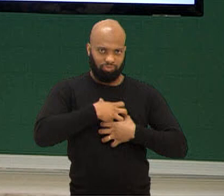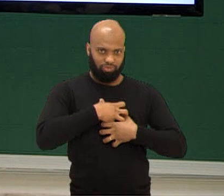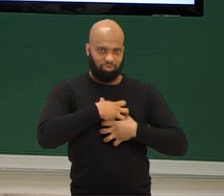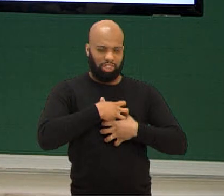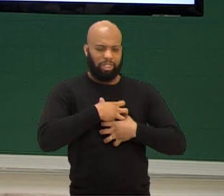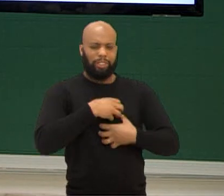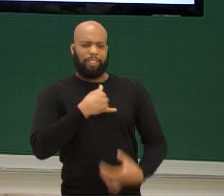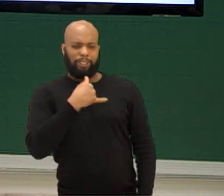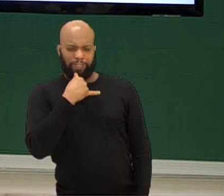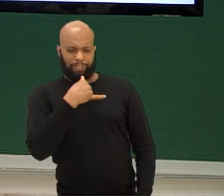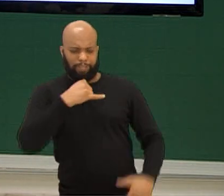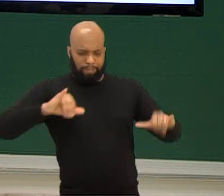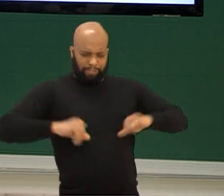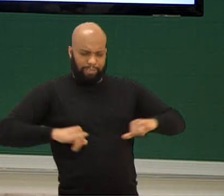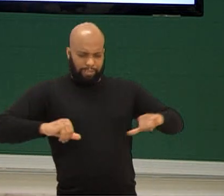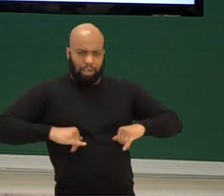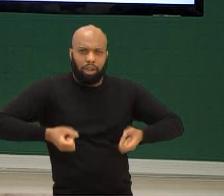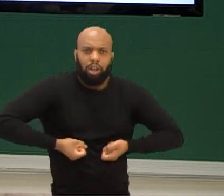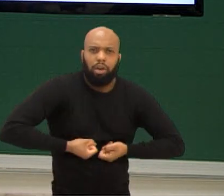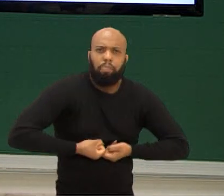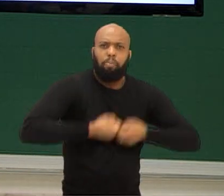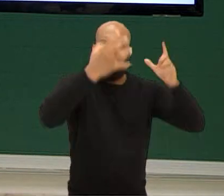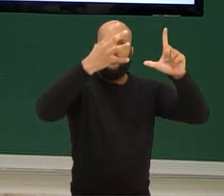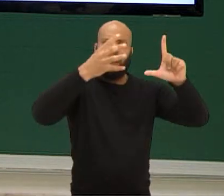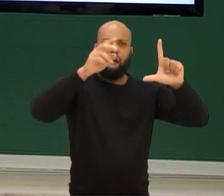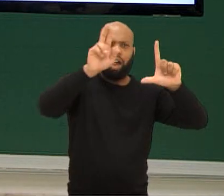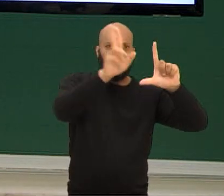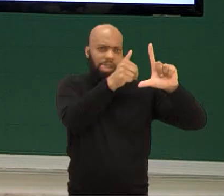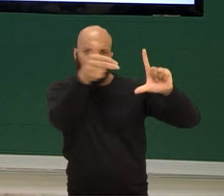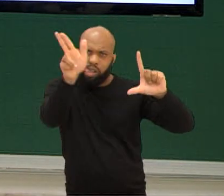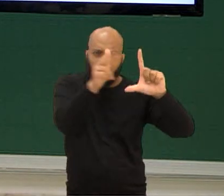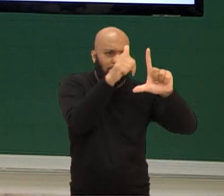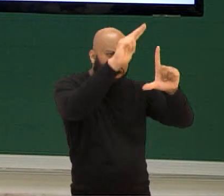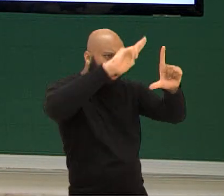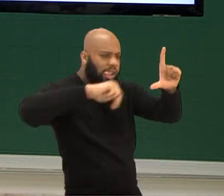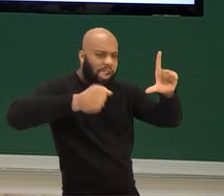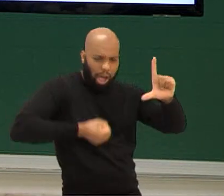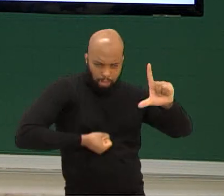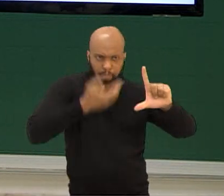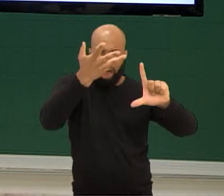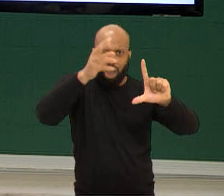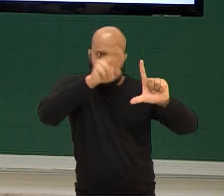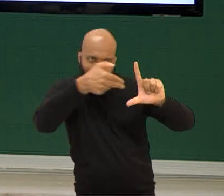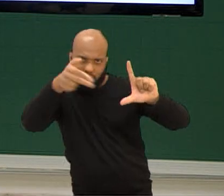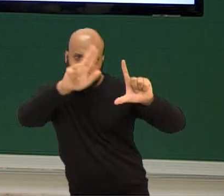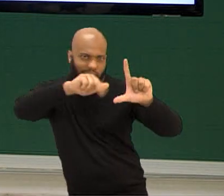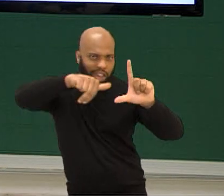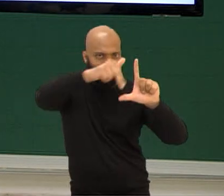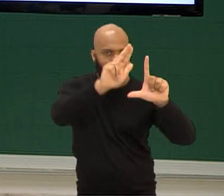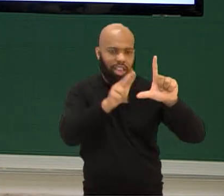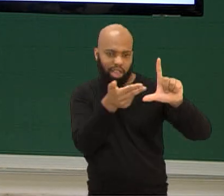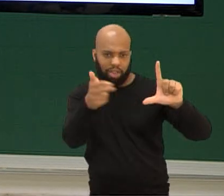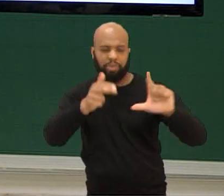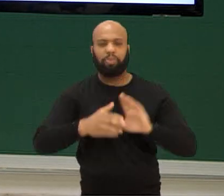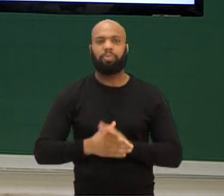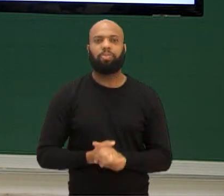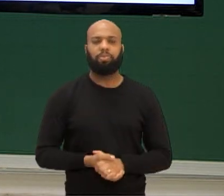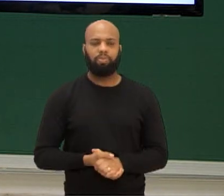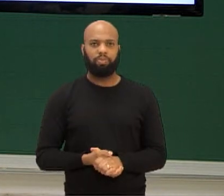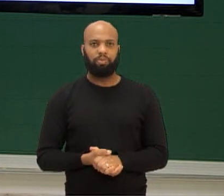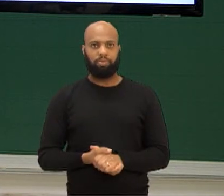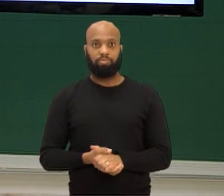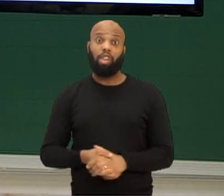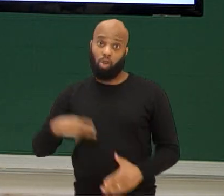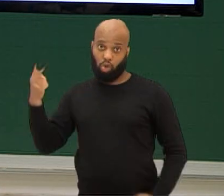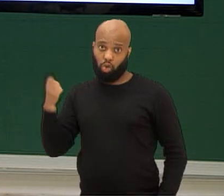ficou pintado, retratado nas obras dela. Tras muitos problemas na relação Frida e Diego, se separaram. Então,